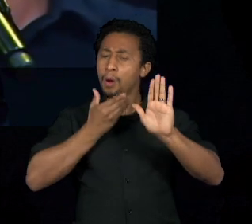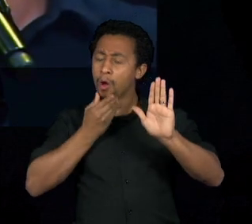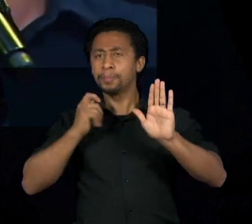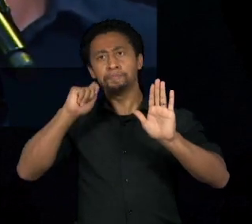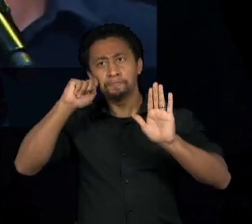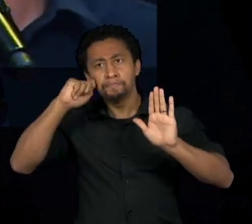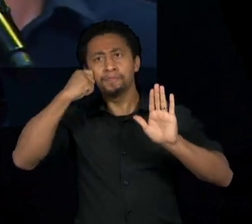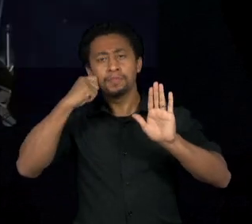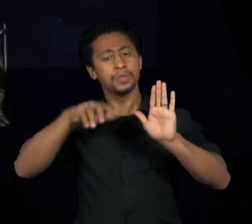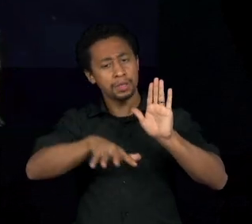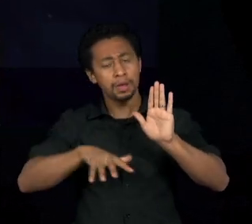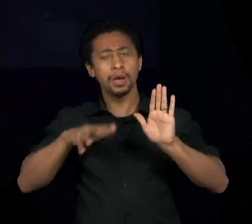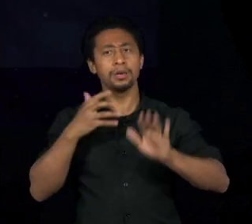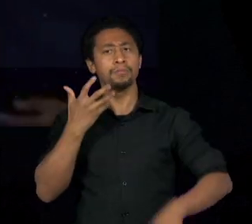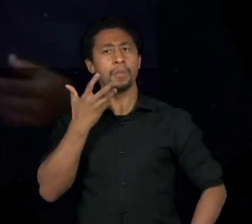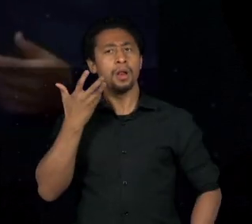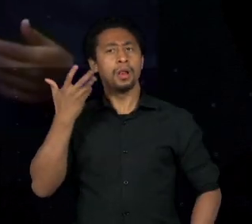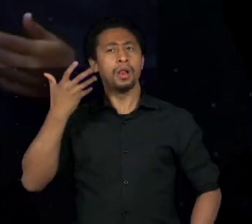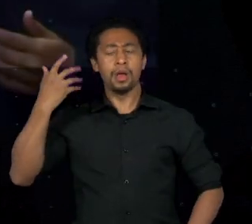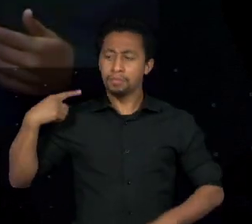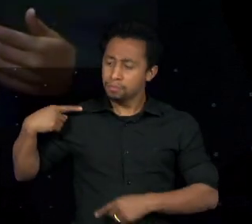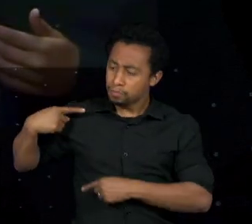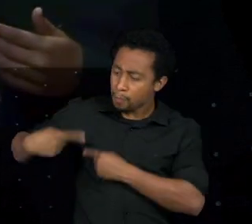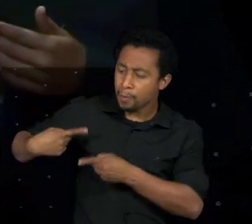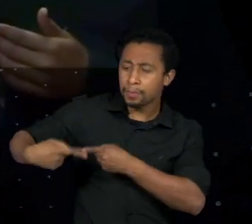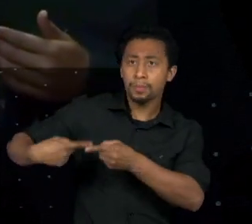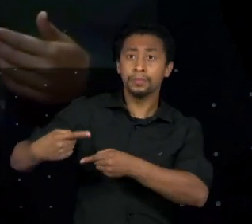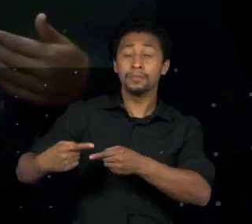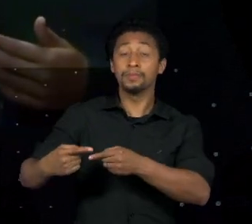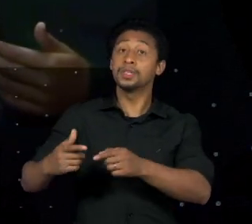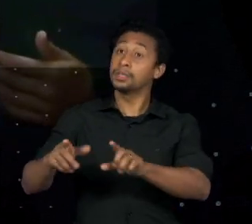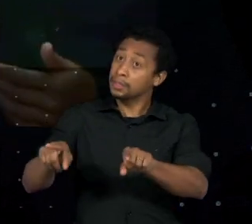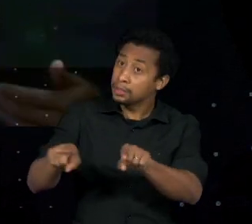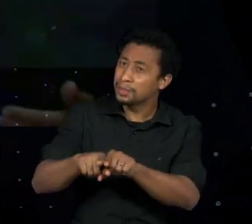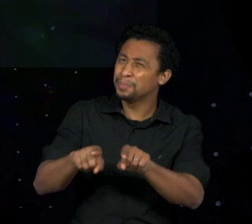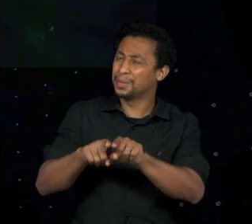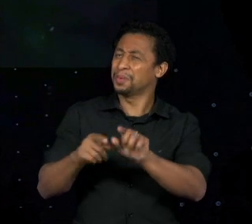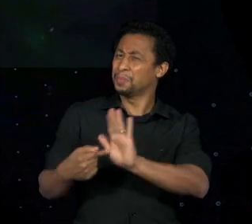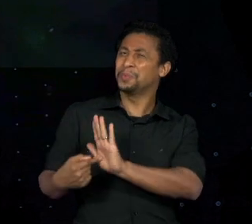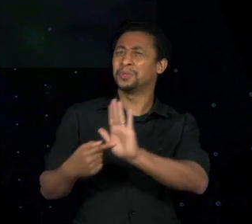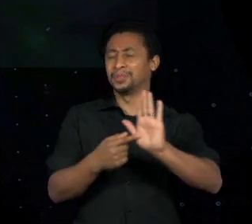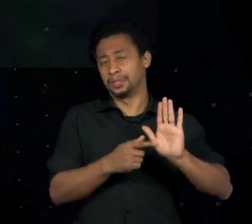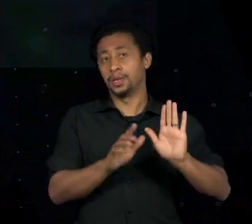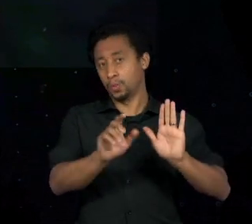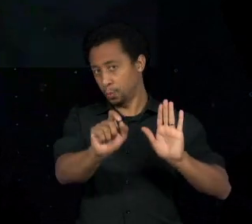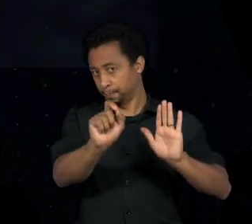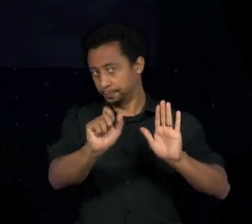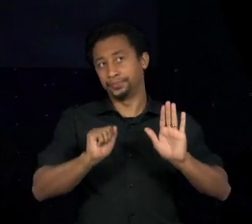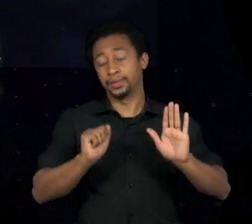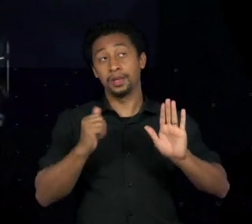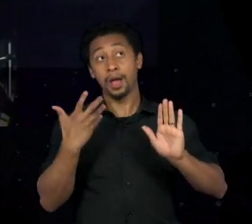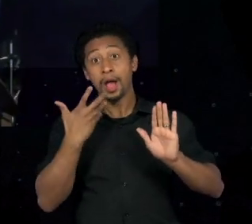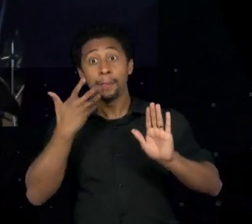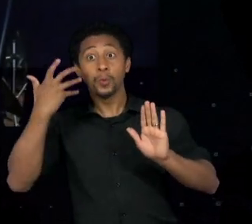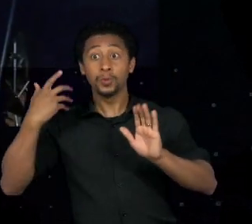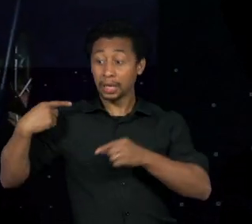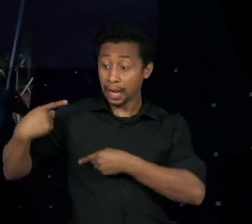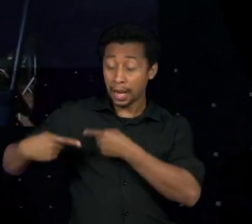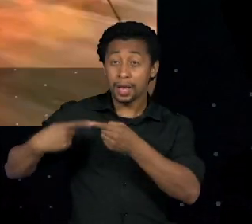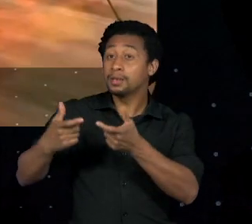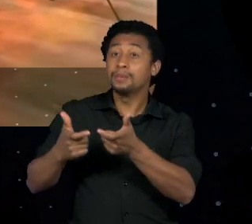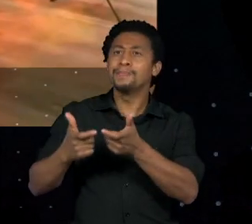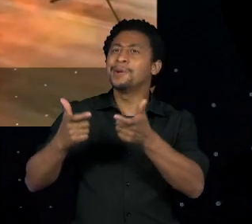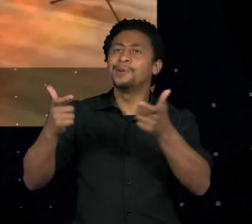da música clássica. E mais do que isso, né, a gente também desmistificar, porque a música clássica, certamente a gente tem essa visão,